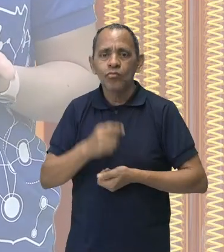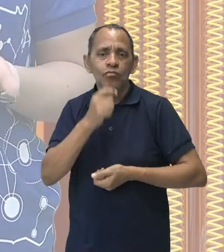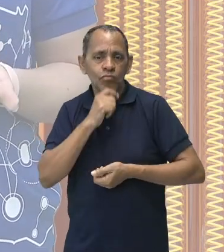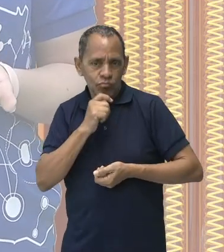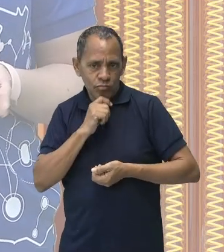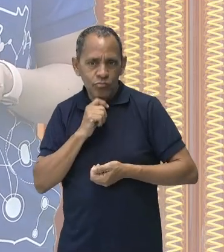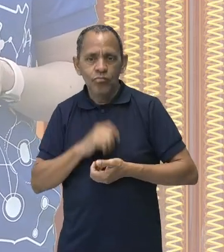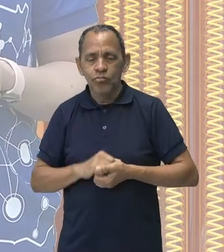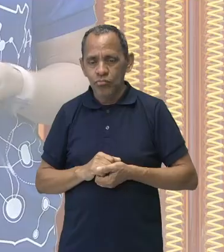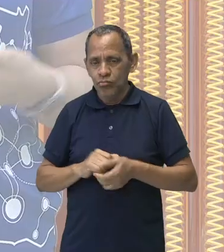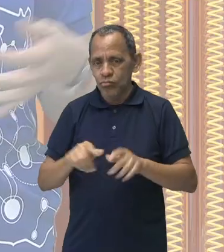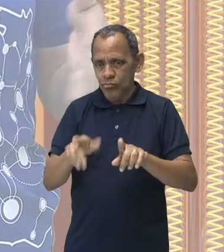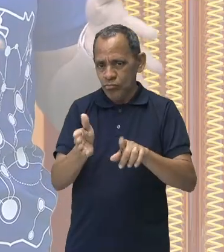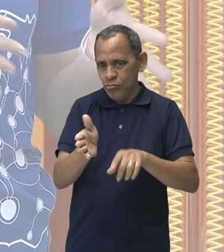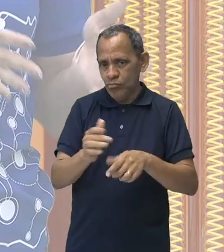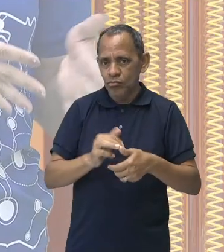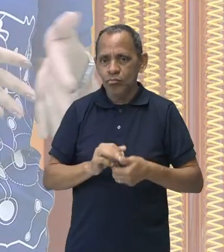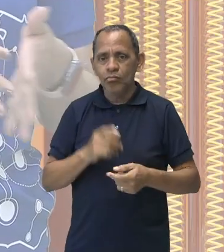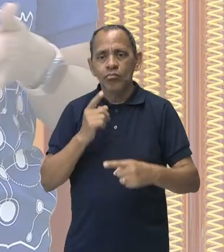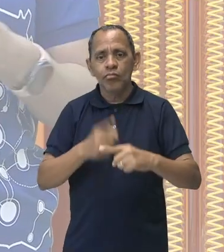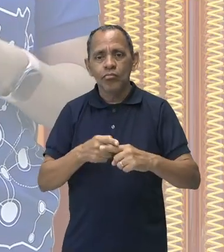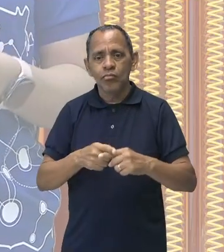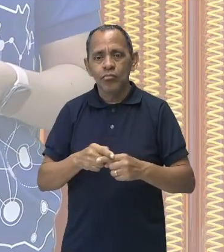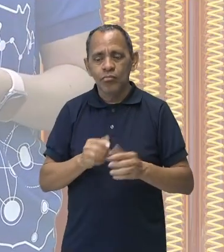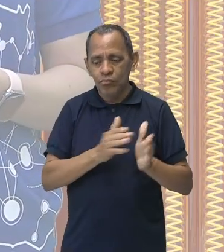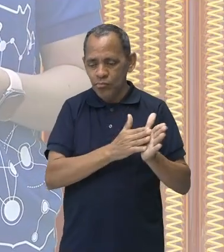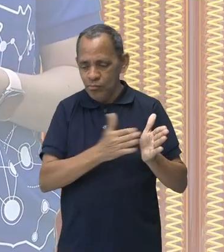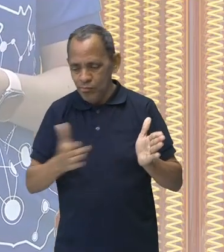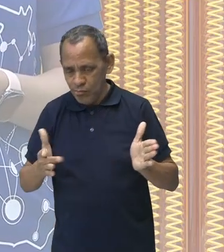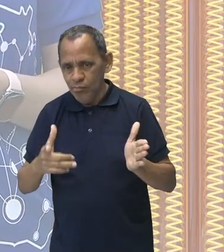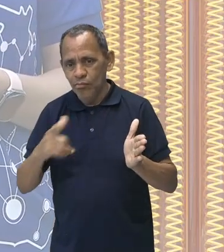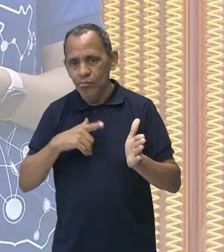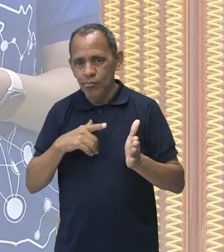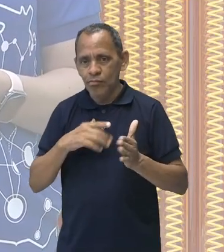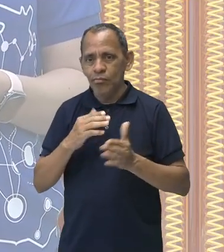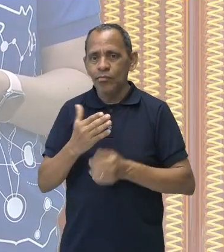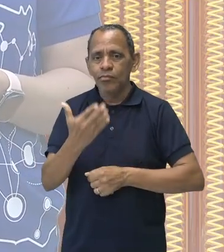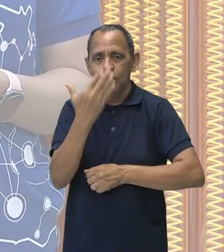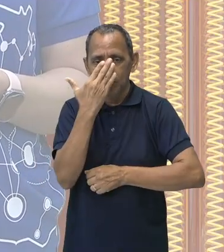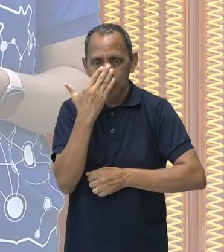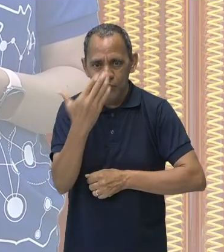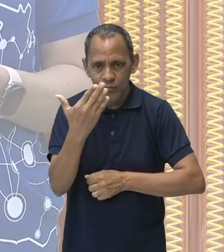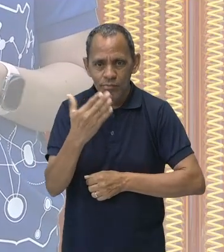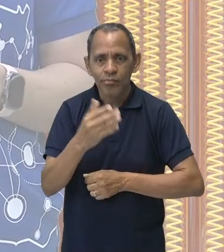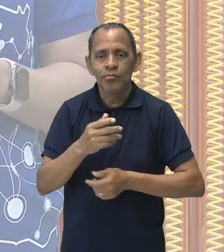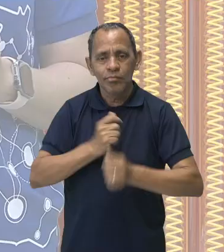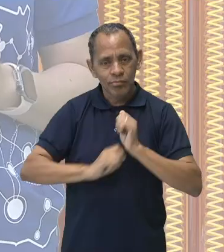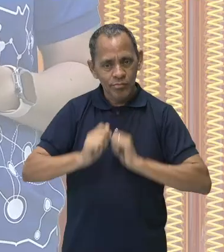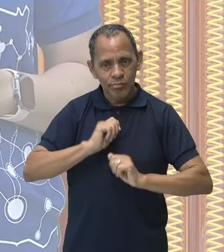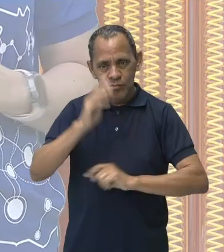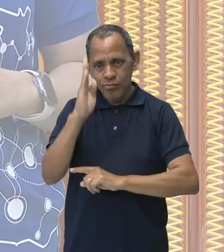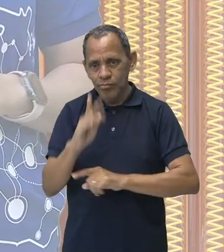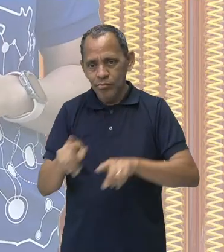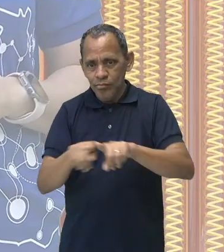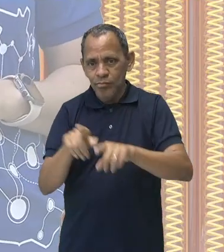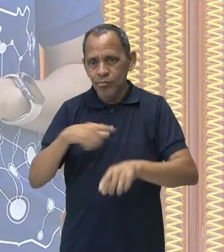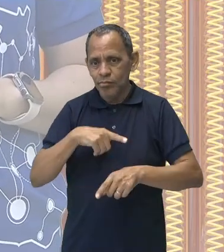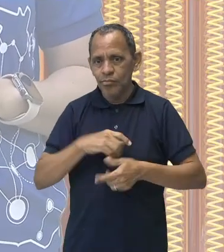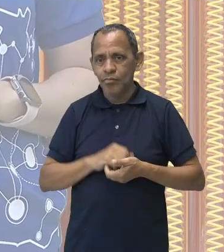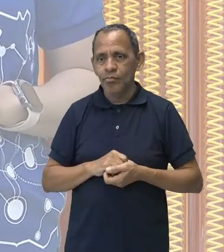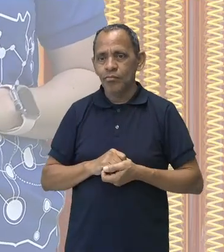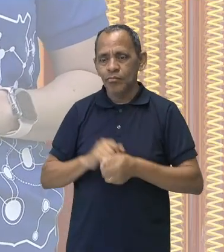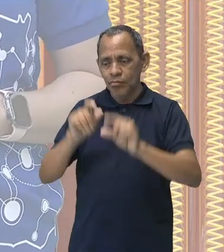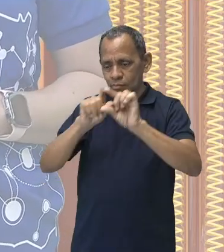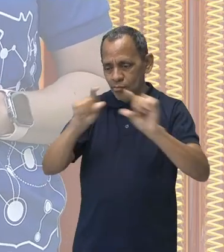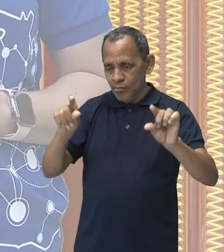senhor já idoso. Por quê? Porque ele passou muito tempo à frente da administração brasileira. Então, nós temos aqui uma legenda que